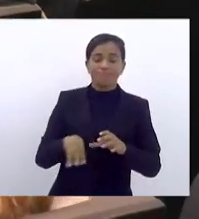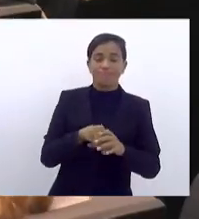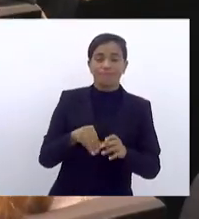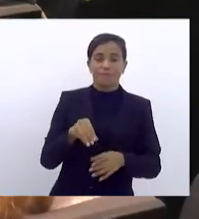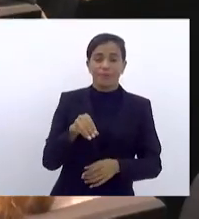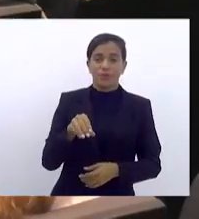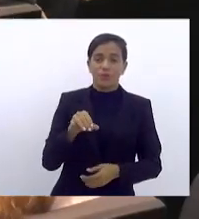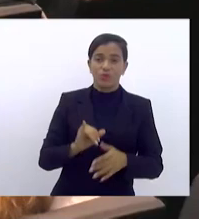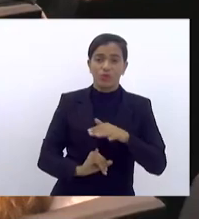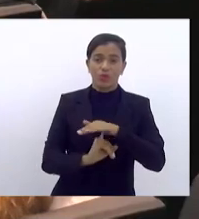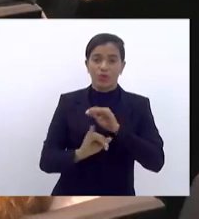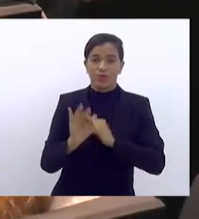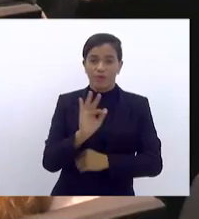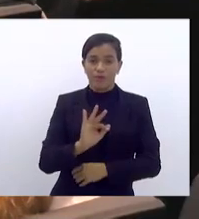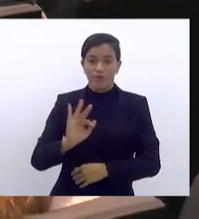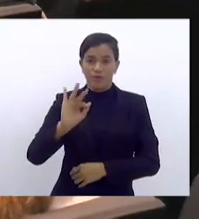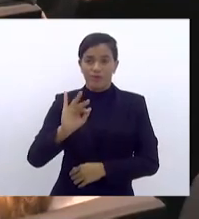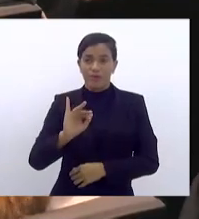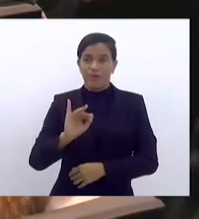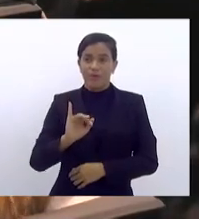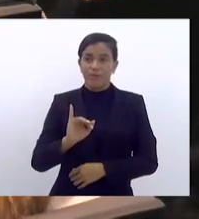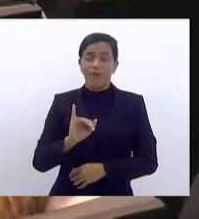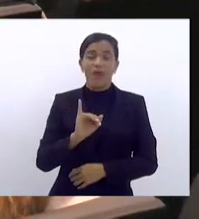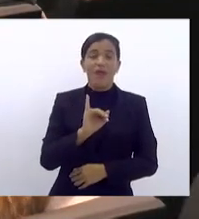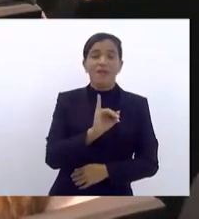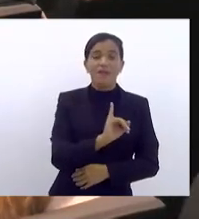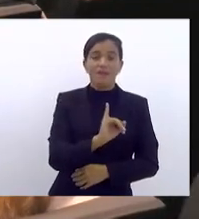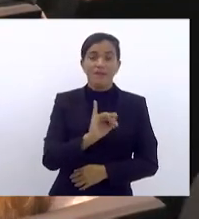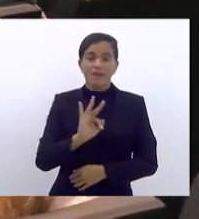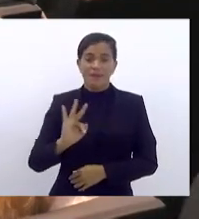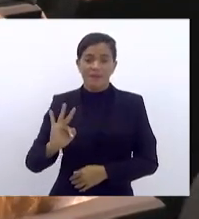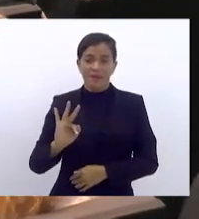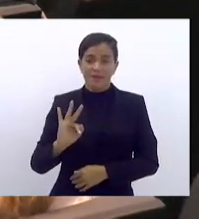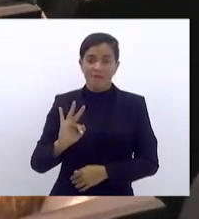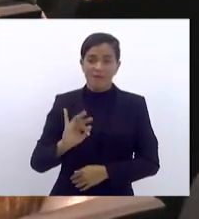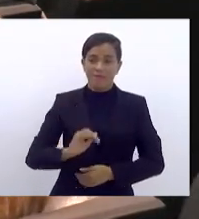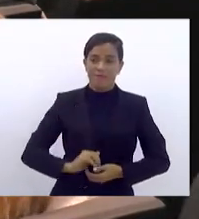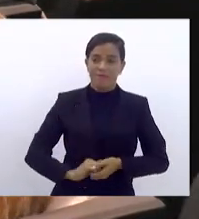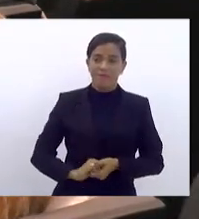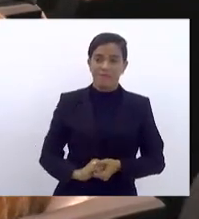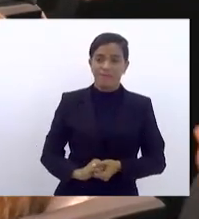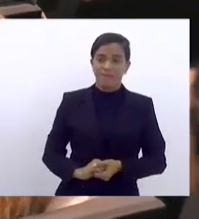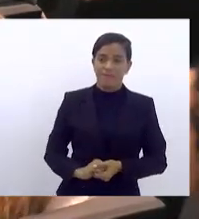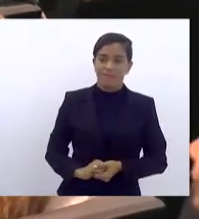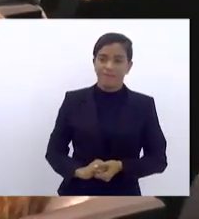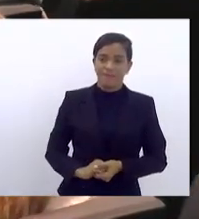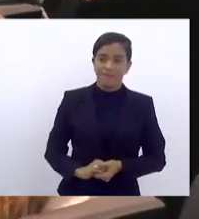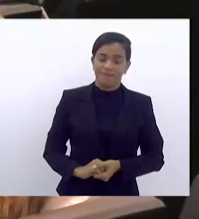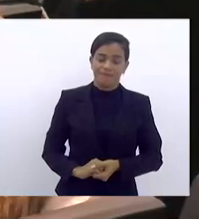Fernandes Figueira da Fiocruz Opa minha colega então